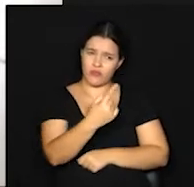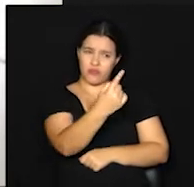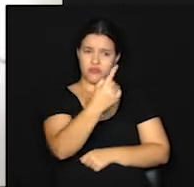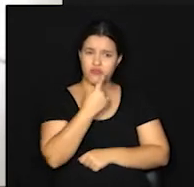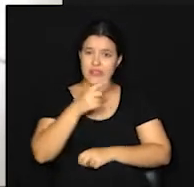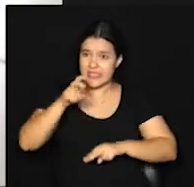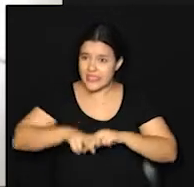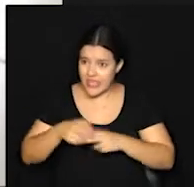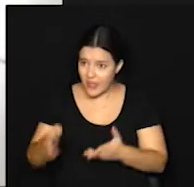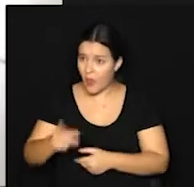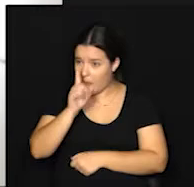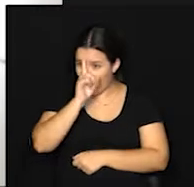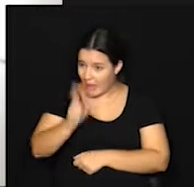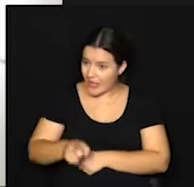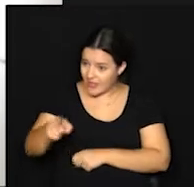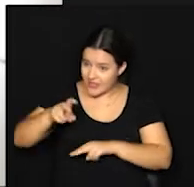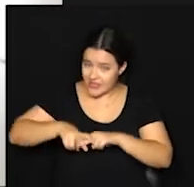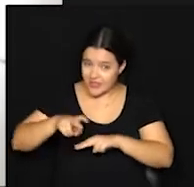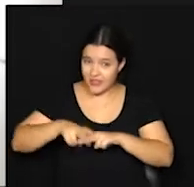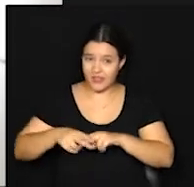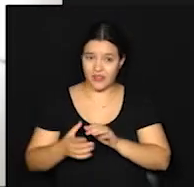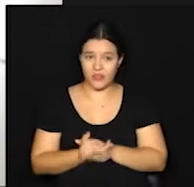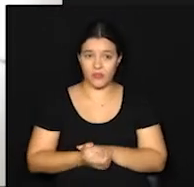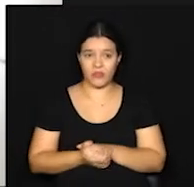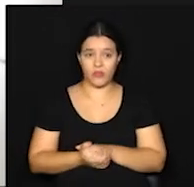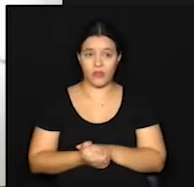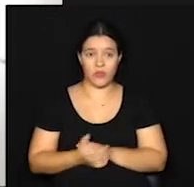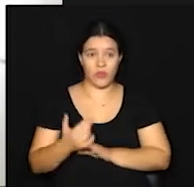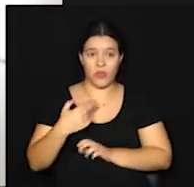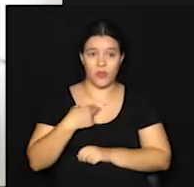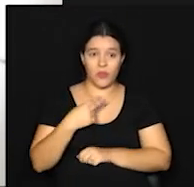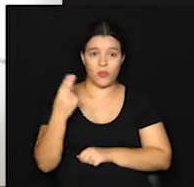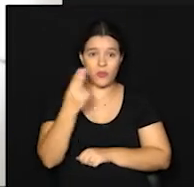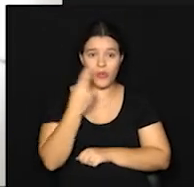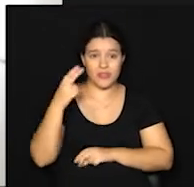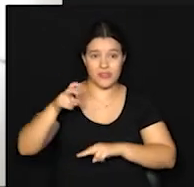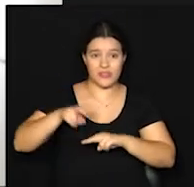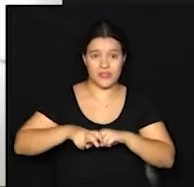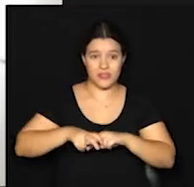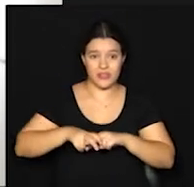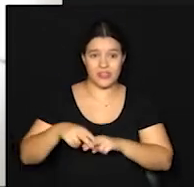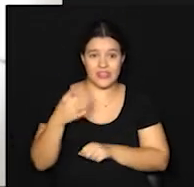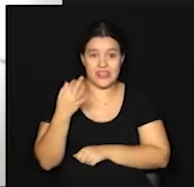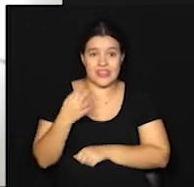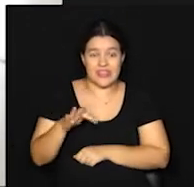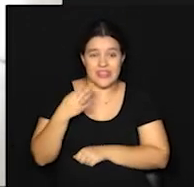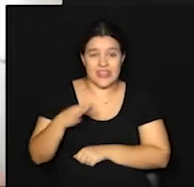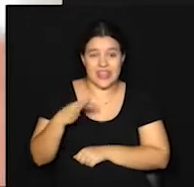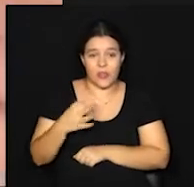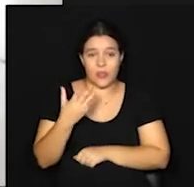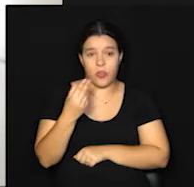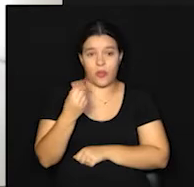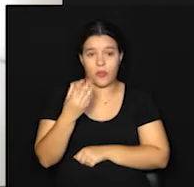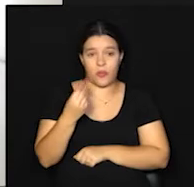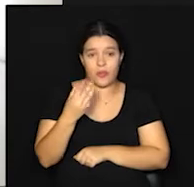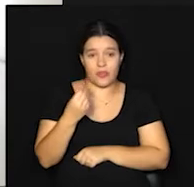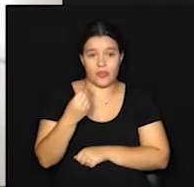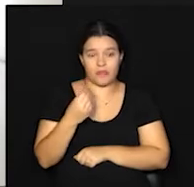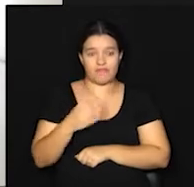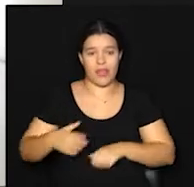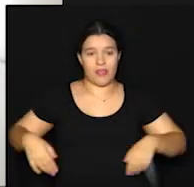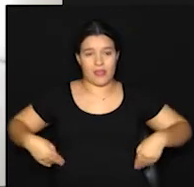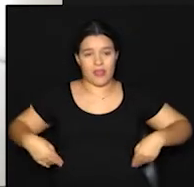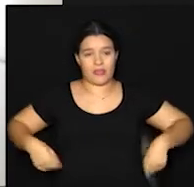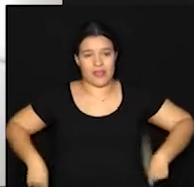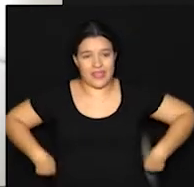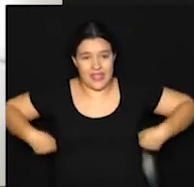falou, senta, eu tô mandando você sentar. E eu falei para ela, eu não posso sentar, professora, porque tá doendo muito. E ela levantou a minha camiseta